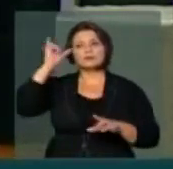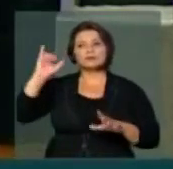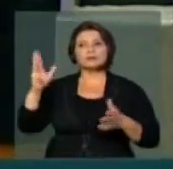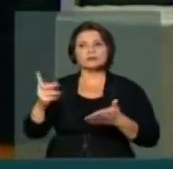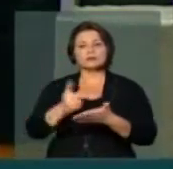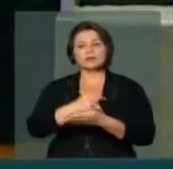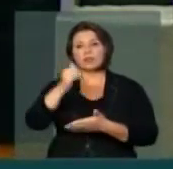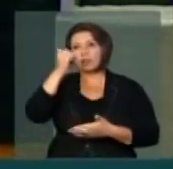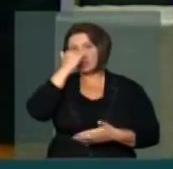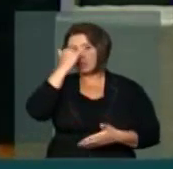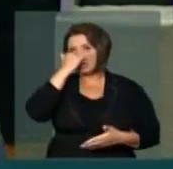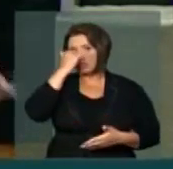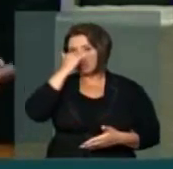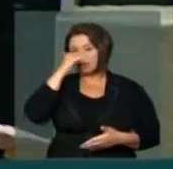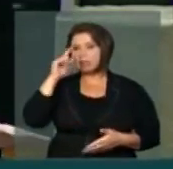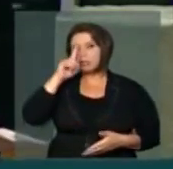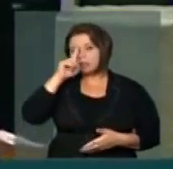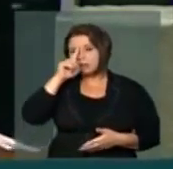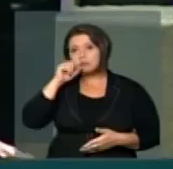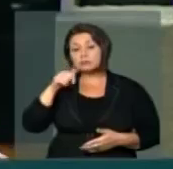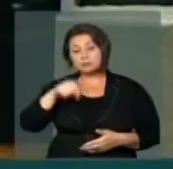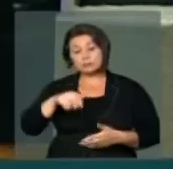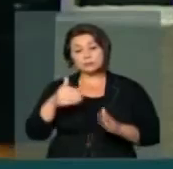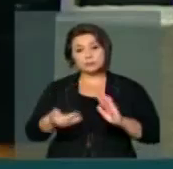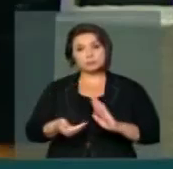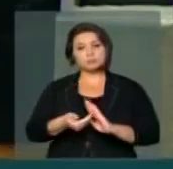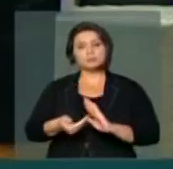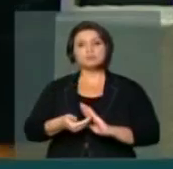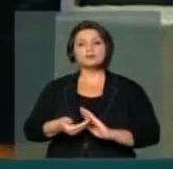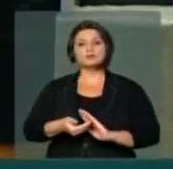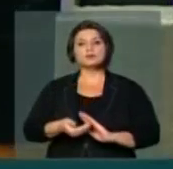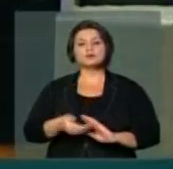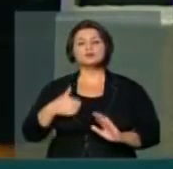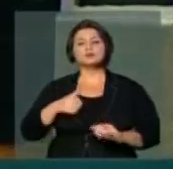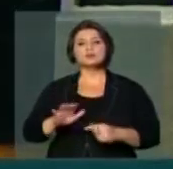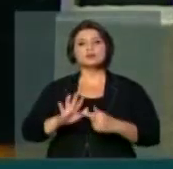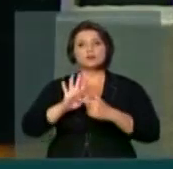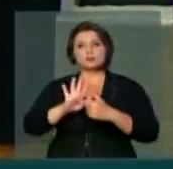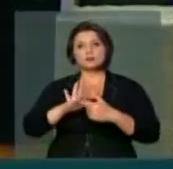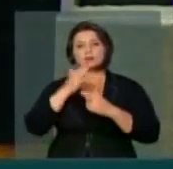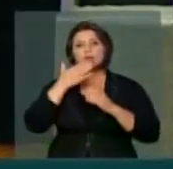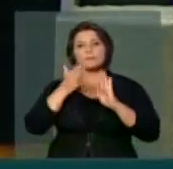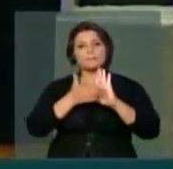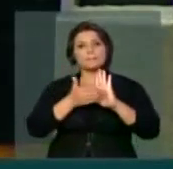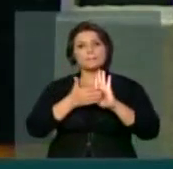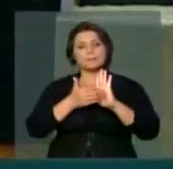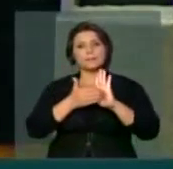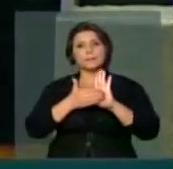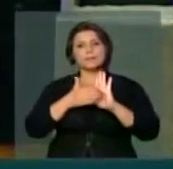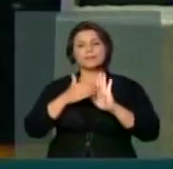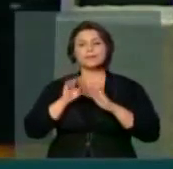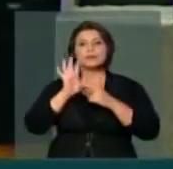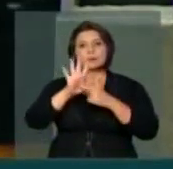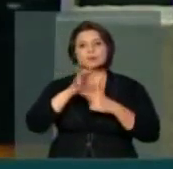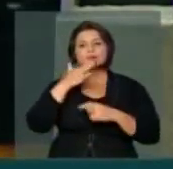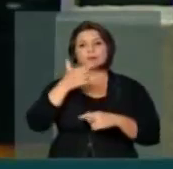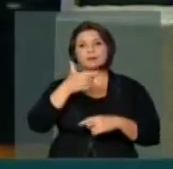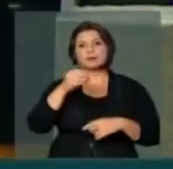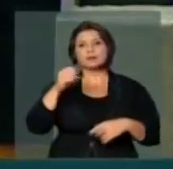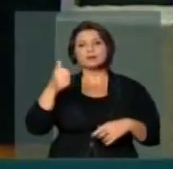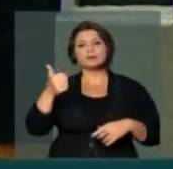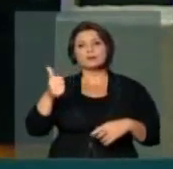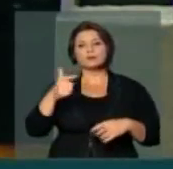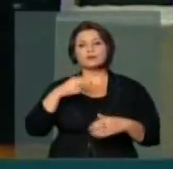às catástrofes pela Câmara dos Deputados e apresentei, ainda no ano de 2011, um